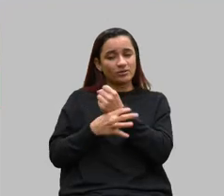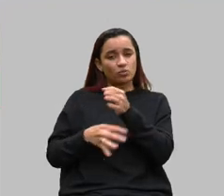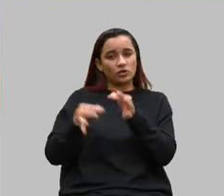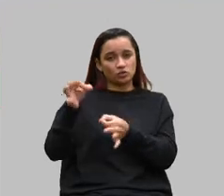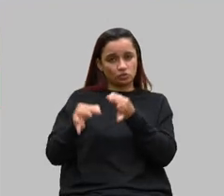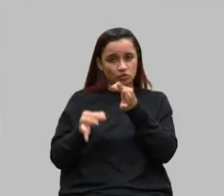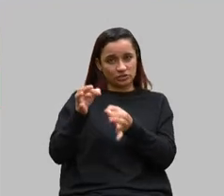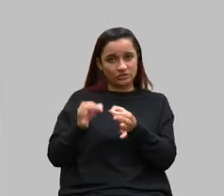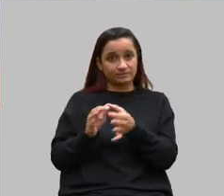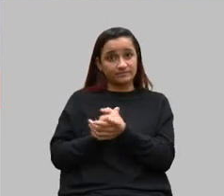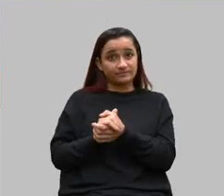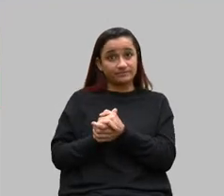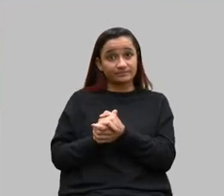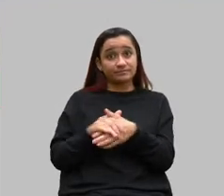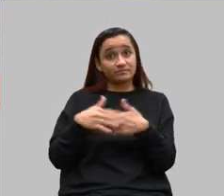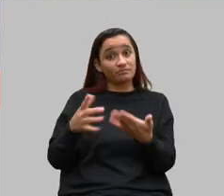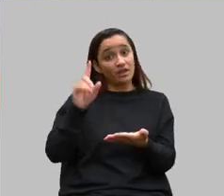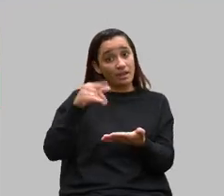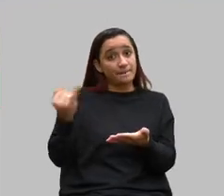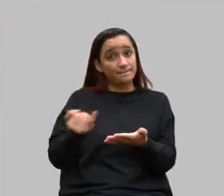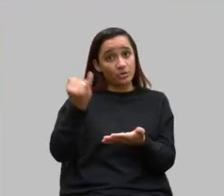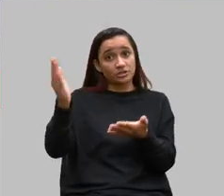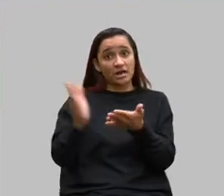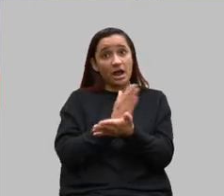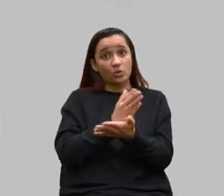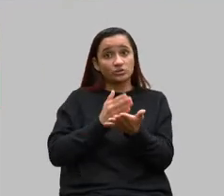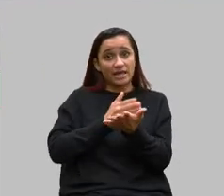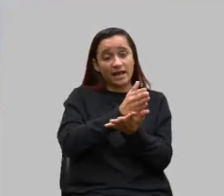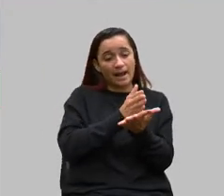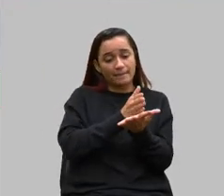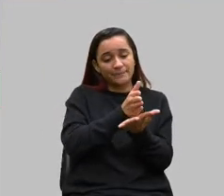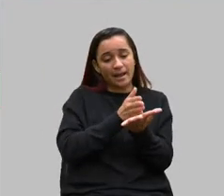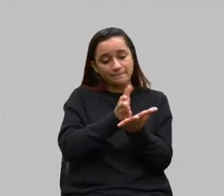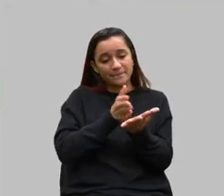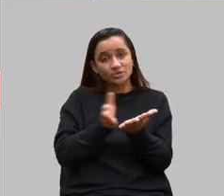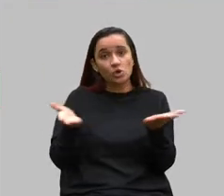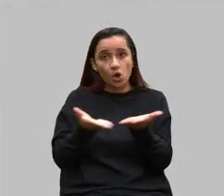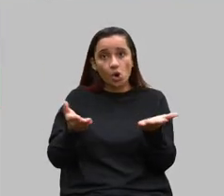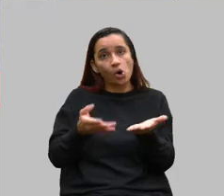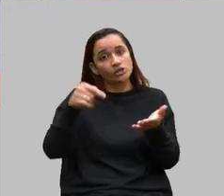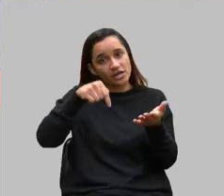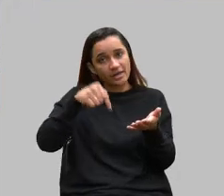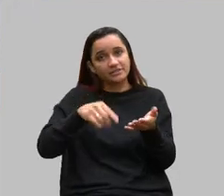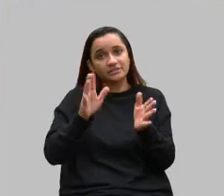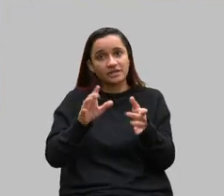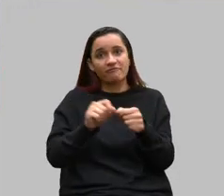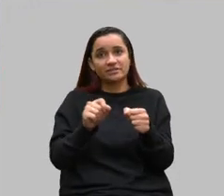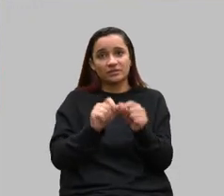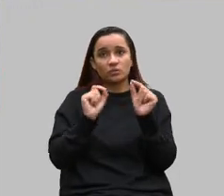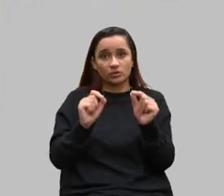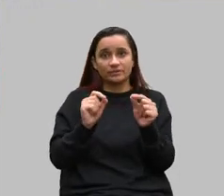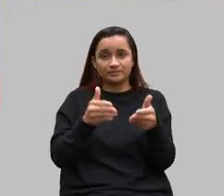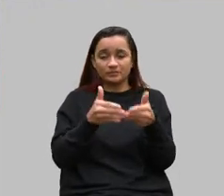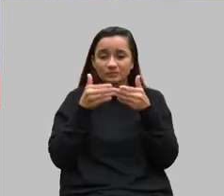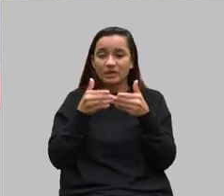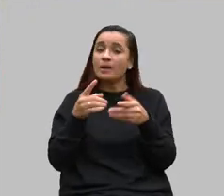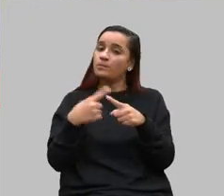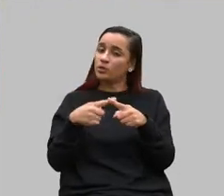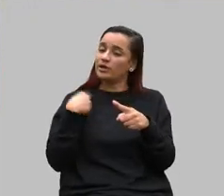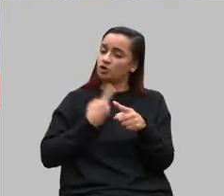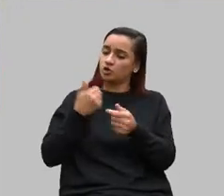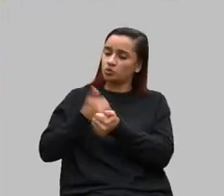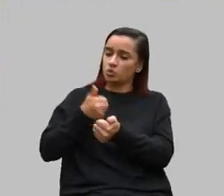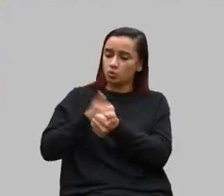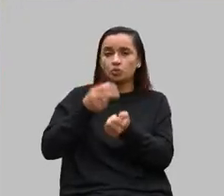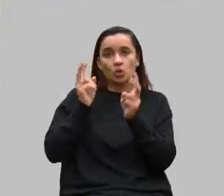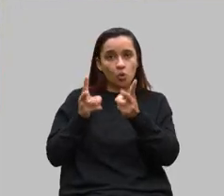e é importante aqui alguns encaminhamentos que nós vamos hoje aqui deixar aqui na casa alguns requerimentos que a nossa luta continua é a luta